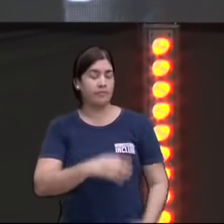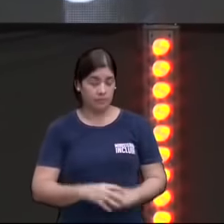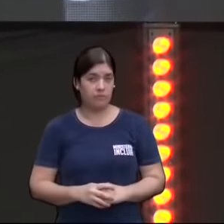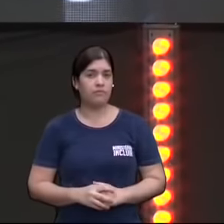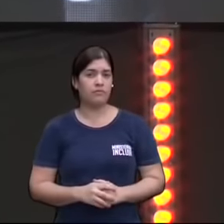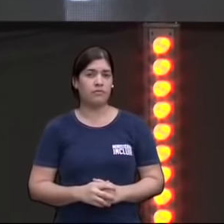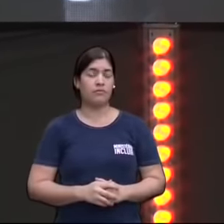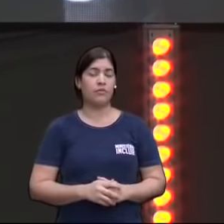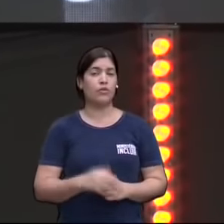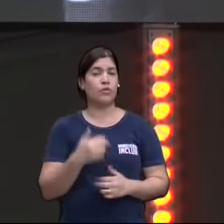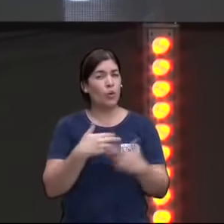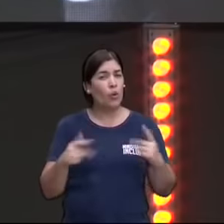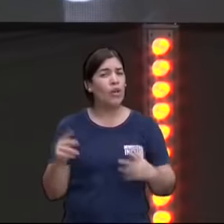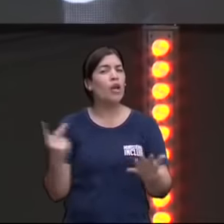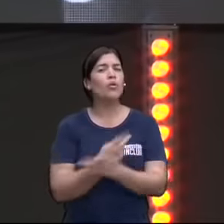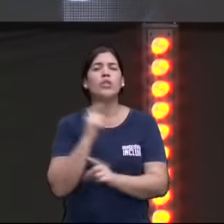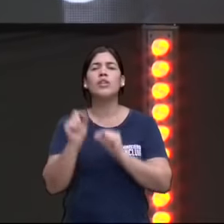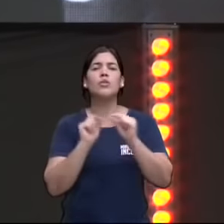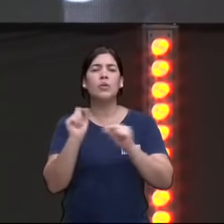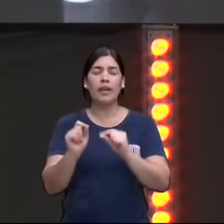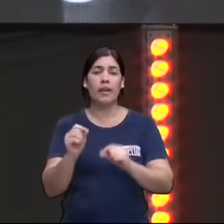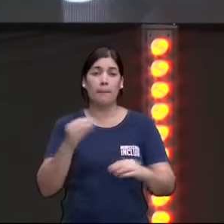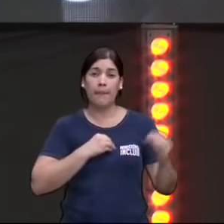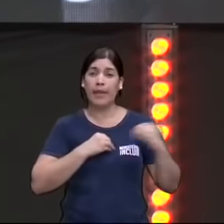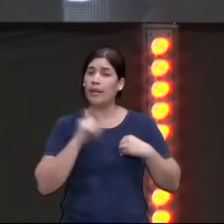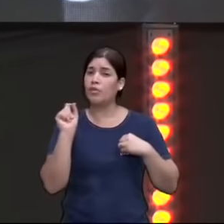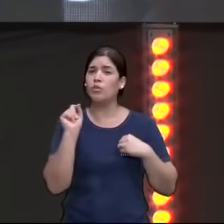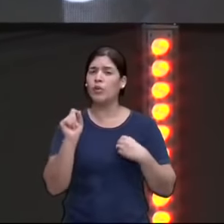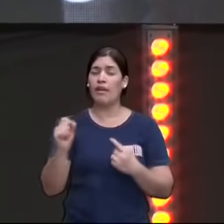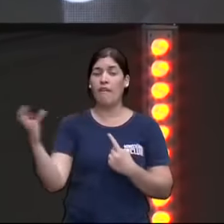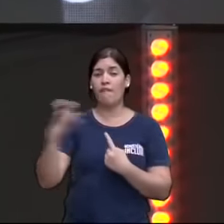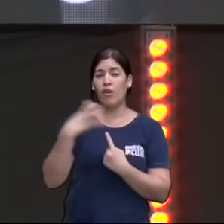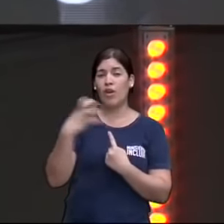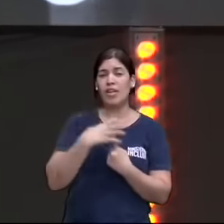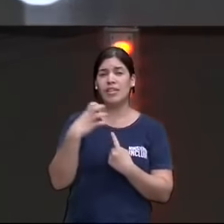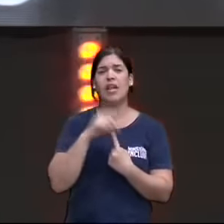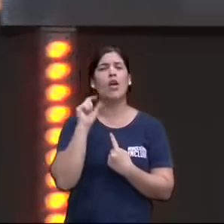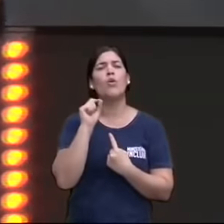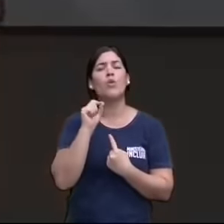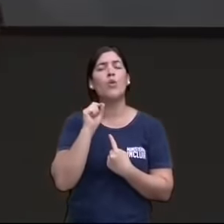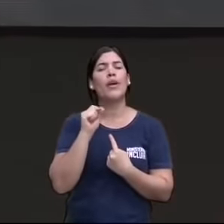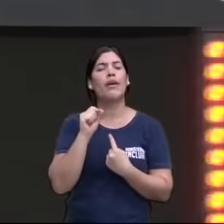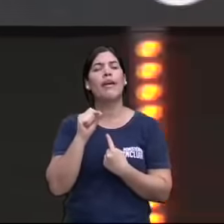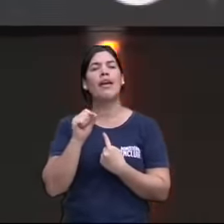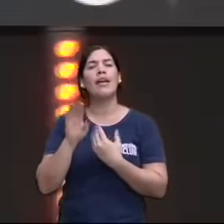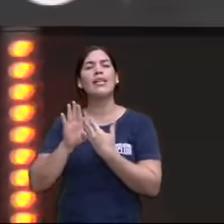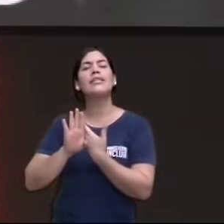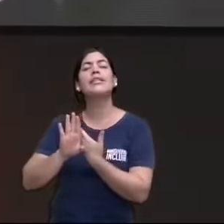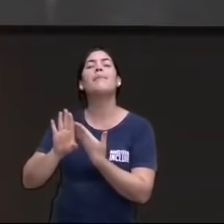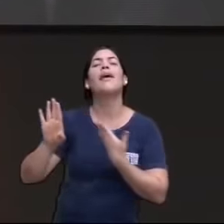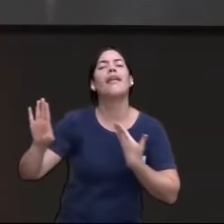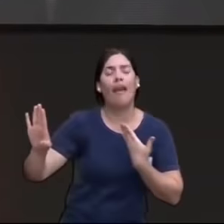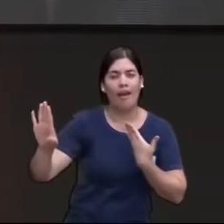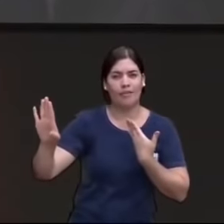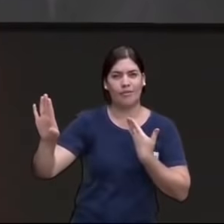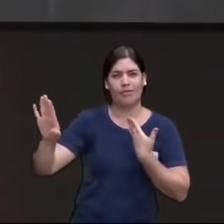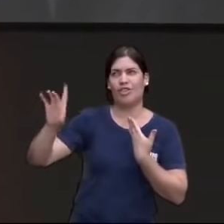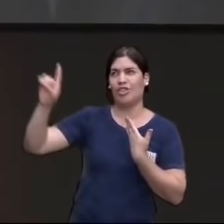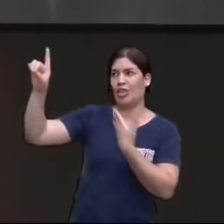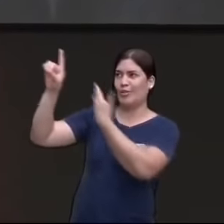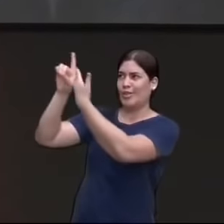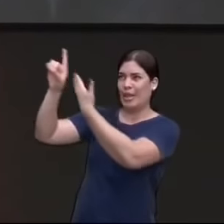Uma outra coisa que acontece com o pecado, outra influência do pecado é a separação. A gente começa a ficar separado de Deus e